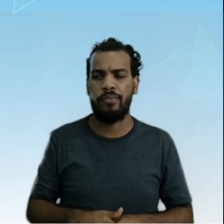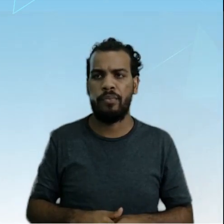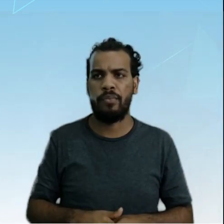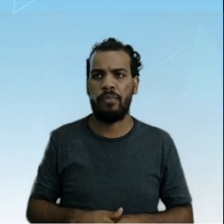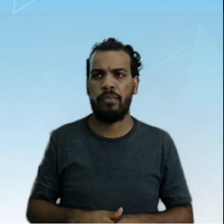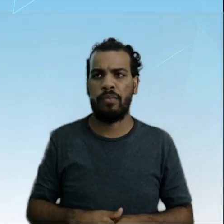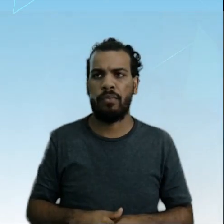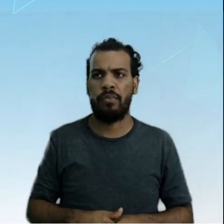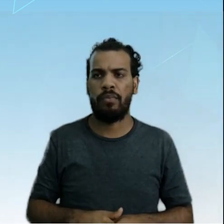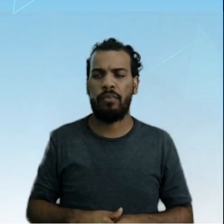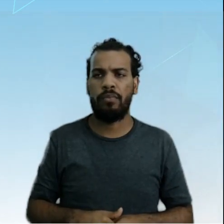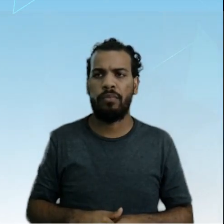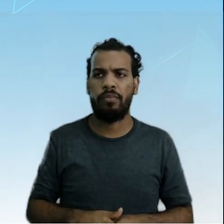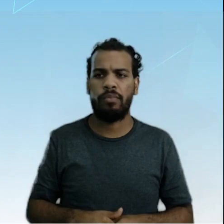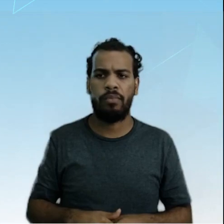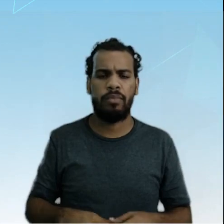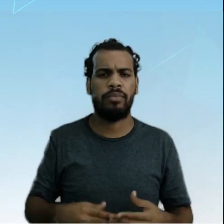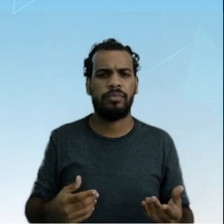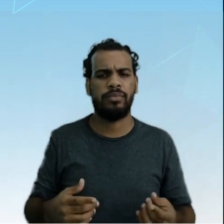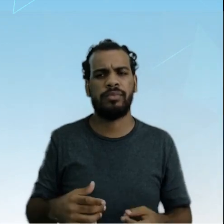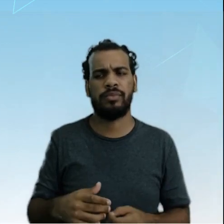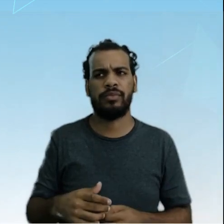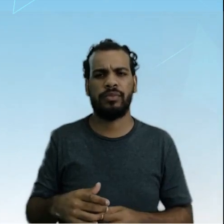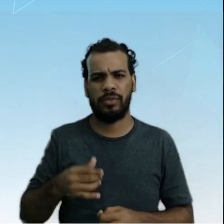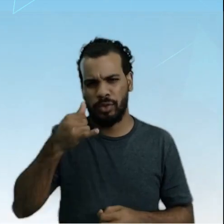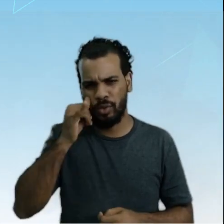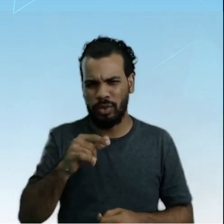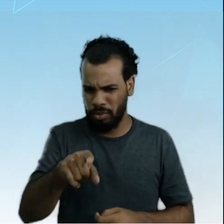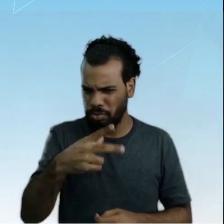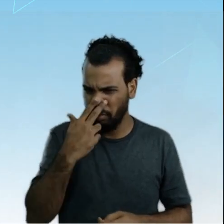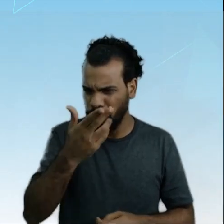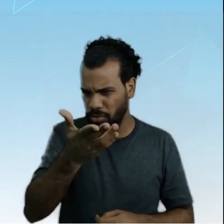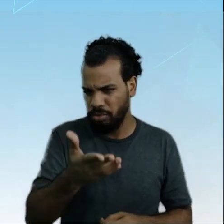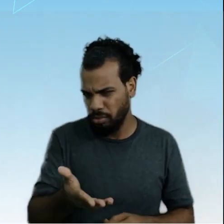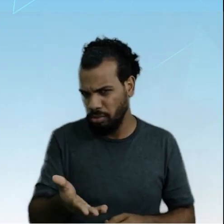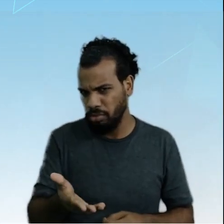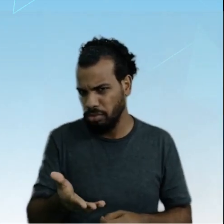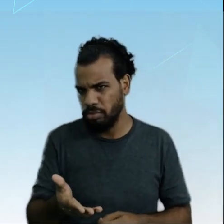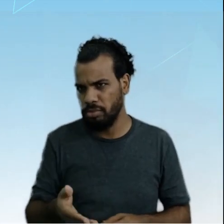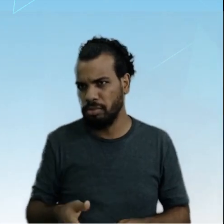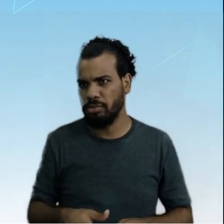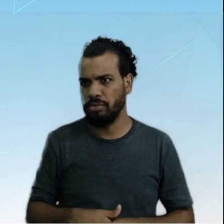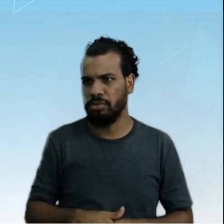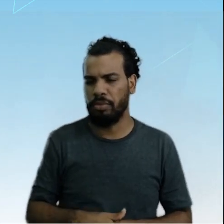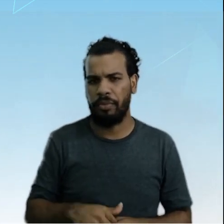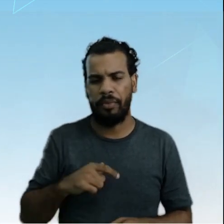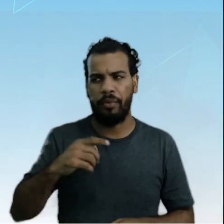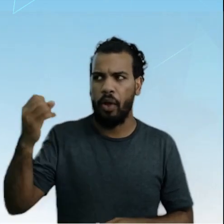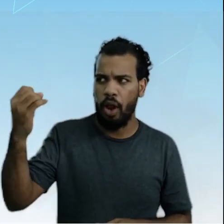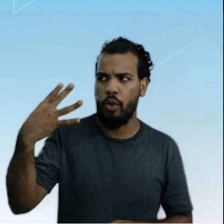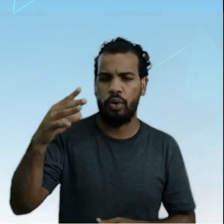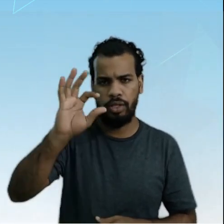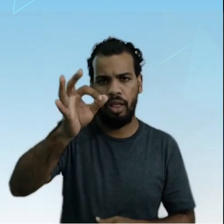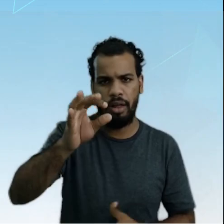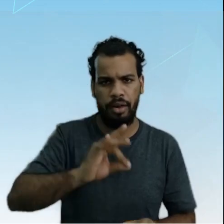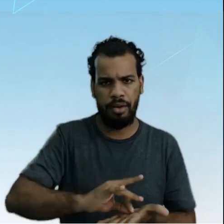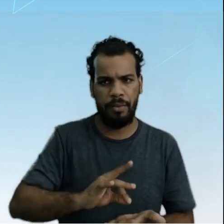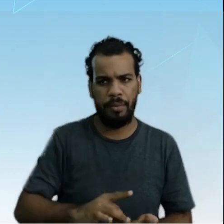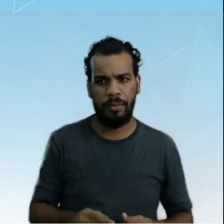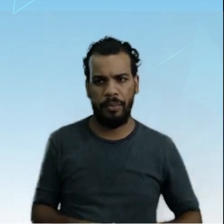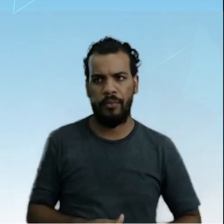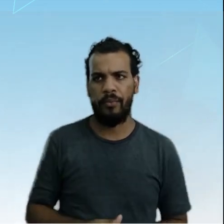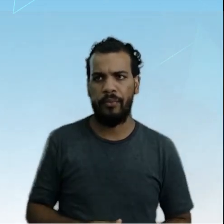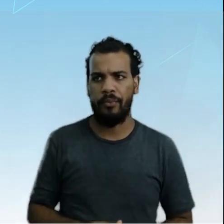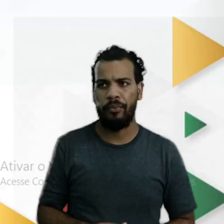boi luzeiro, luzeiro parece ideia de luz, Sim, sim, é o que sim. traz a luz, O poderia que ser. traz a luz, exatamente. Pode